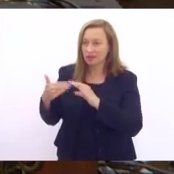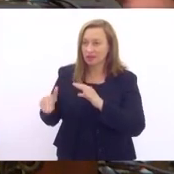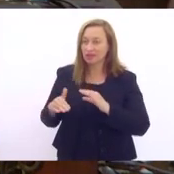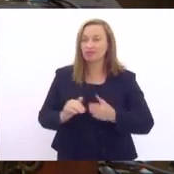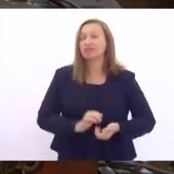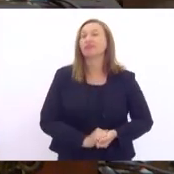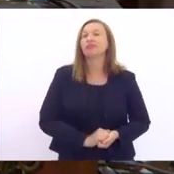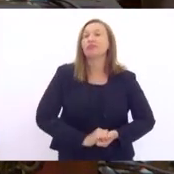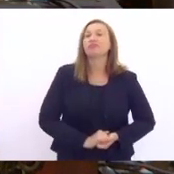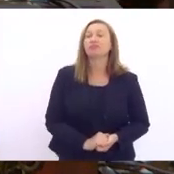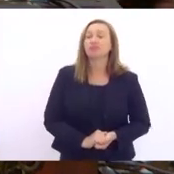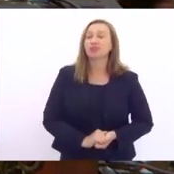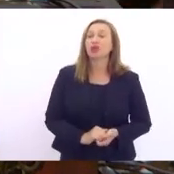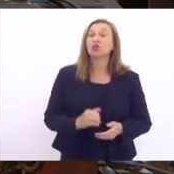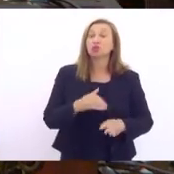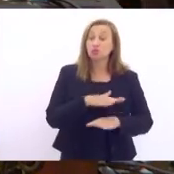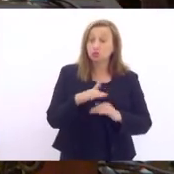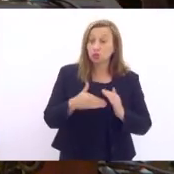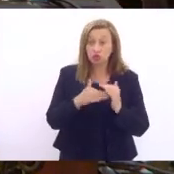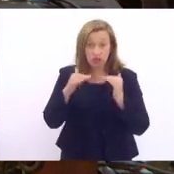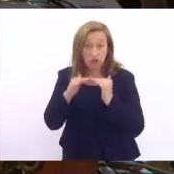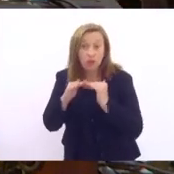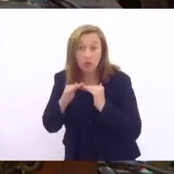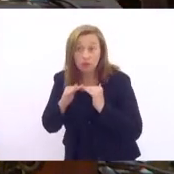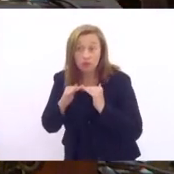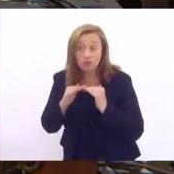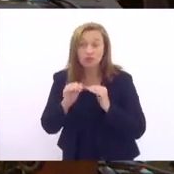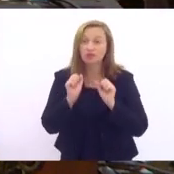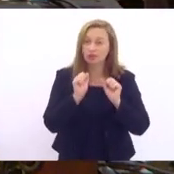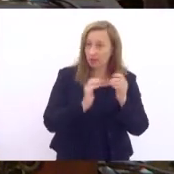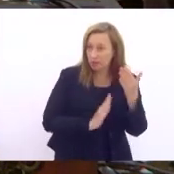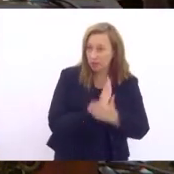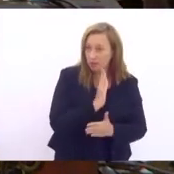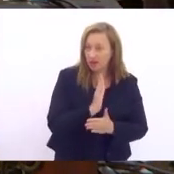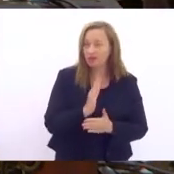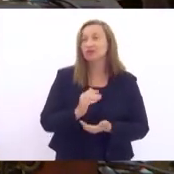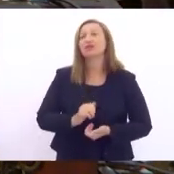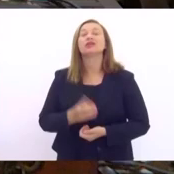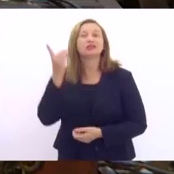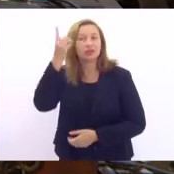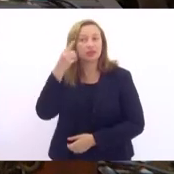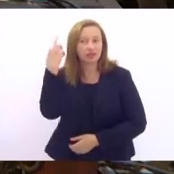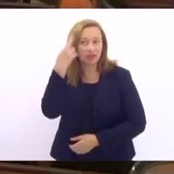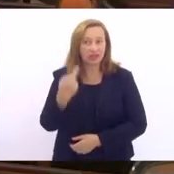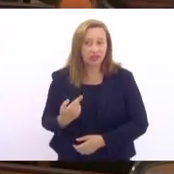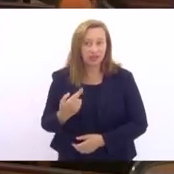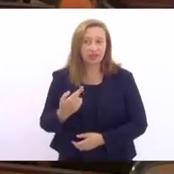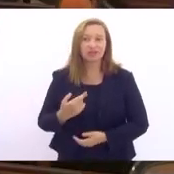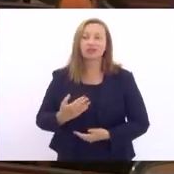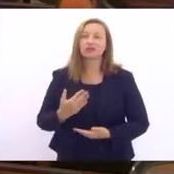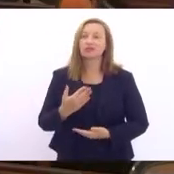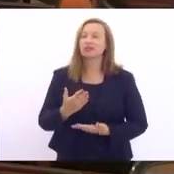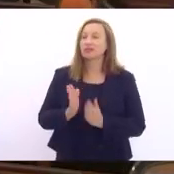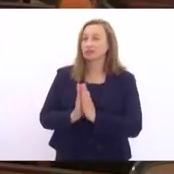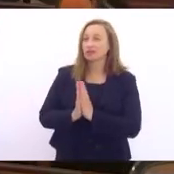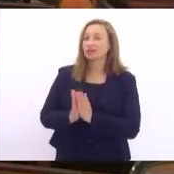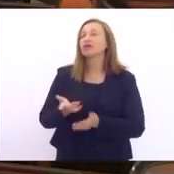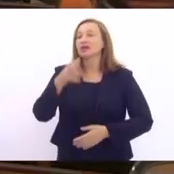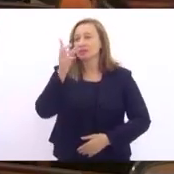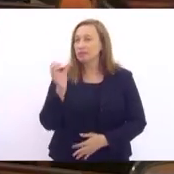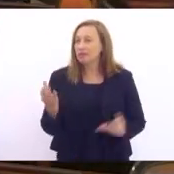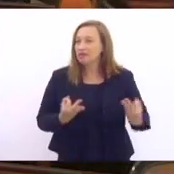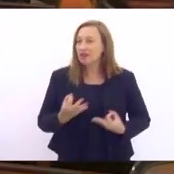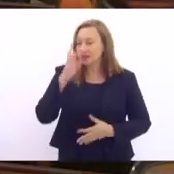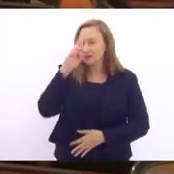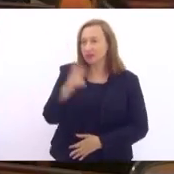Todos de acordo? Aprovado. Por favor, deputada Renata Souza, me faça a gentileza. Perfeito, senhor presidente. Trata-se do